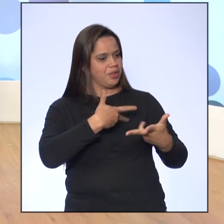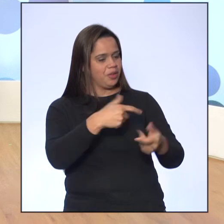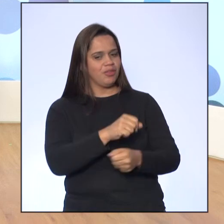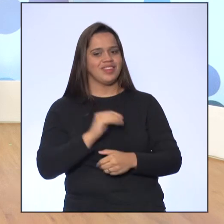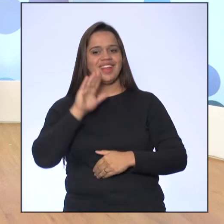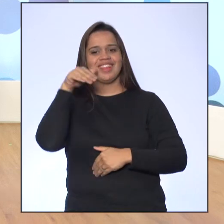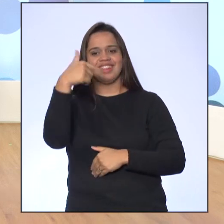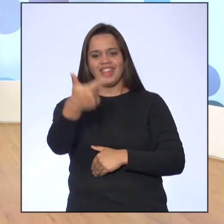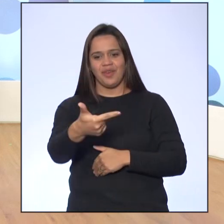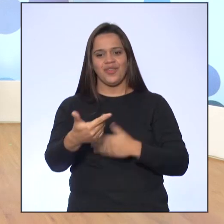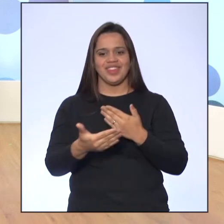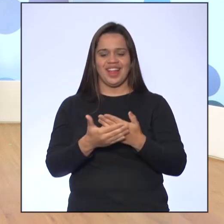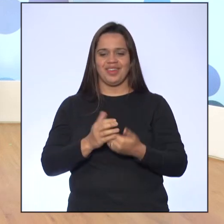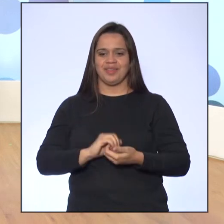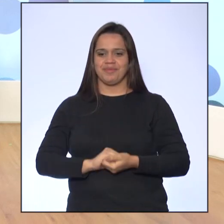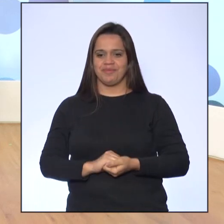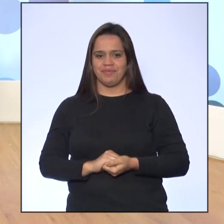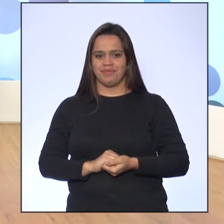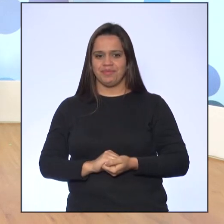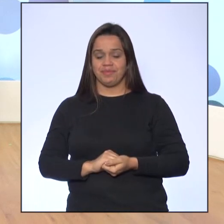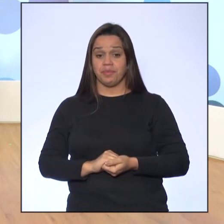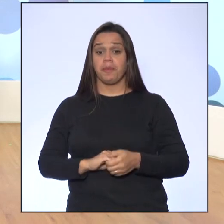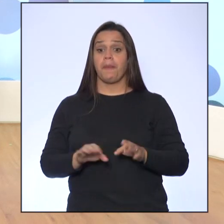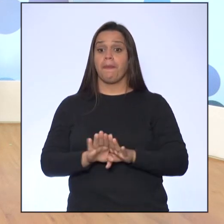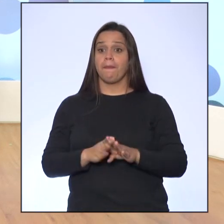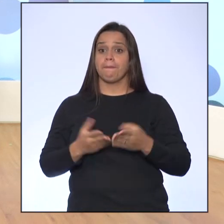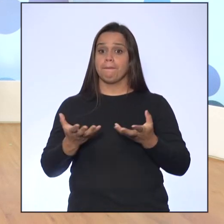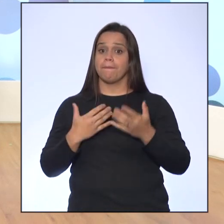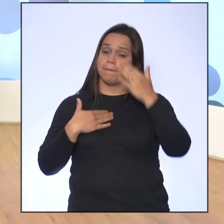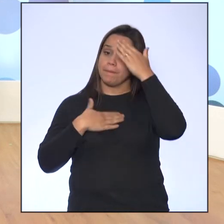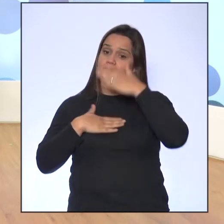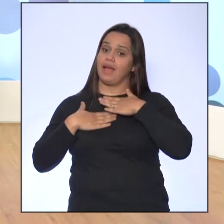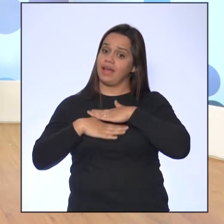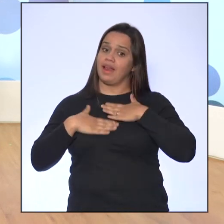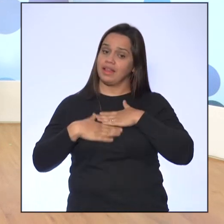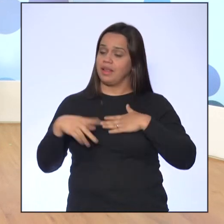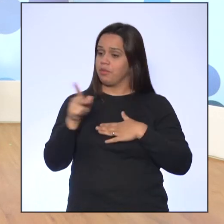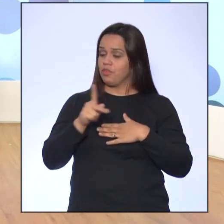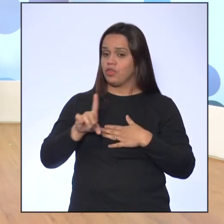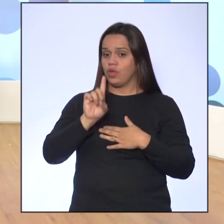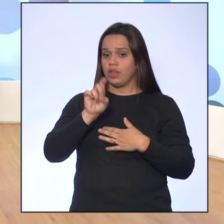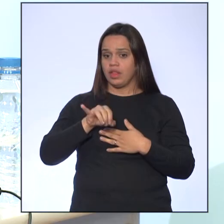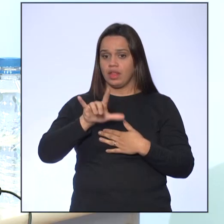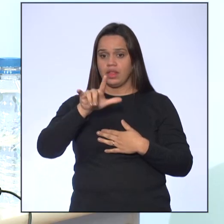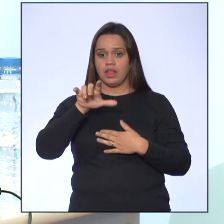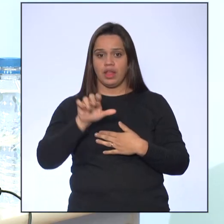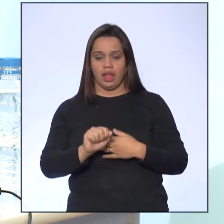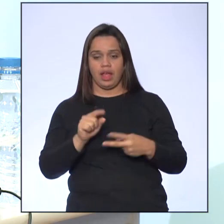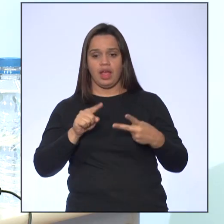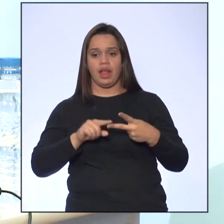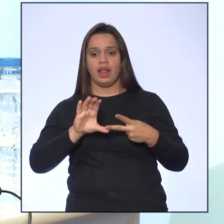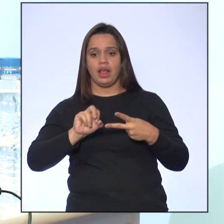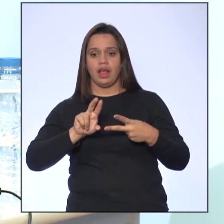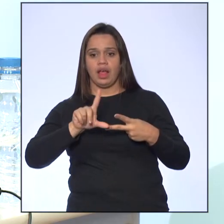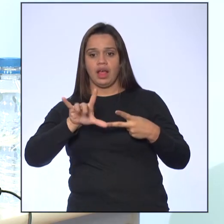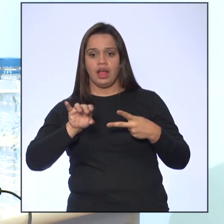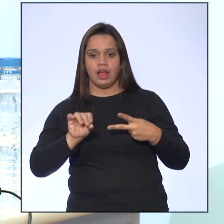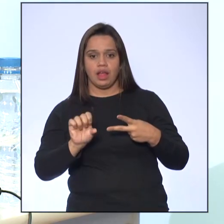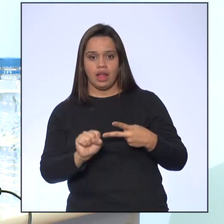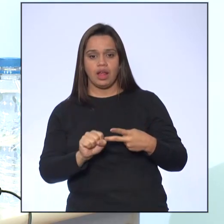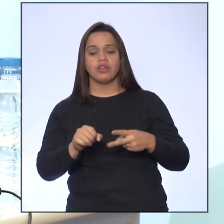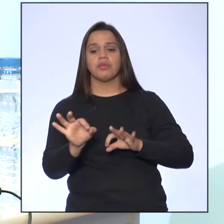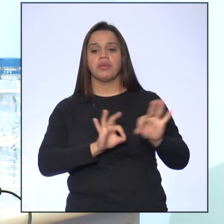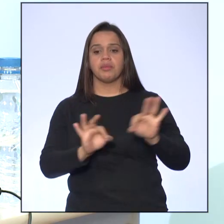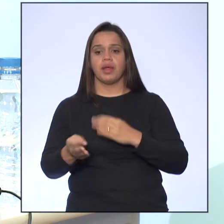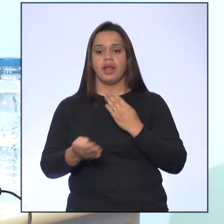até uma próxima aula. Pessoal, queria agradecer a professora Daniela Grillo e ao professor Carlos Provinha, que eles que montaram essa aula aqui para a